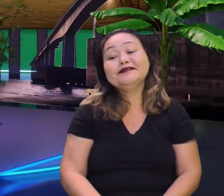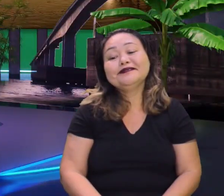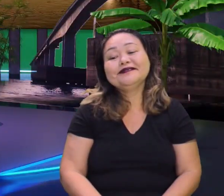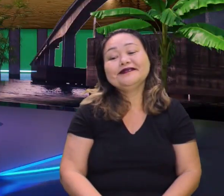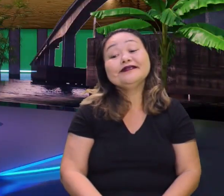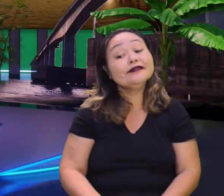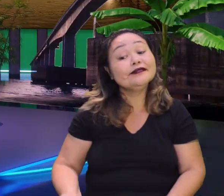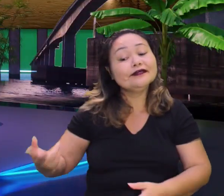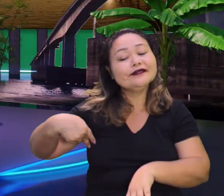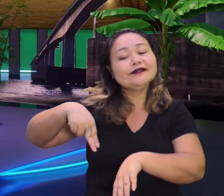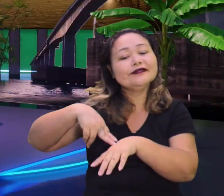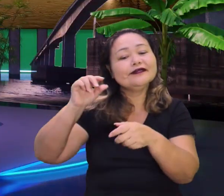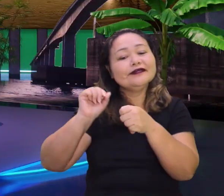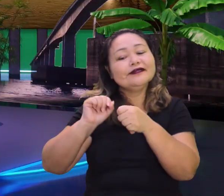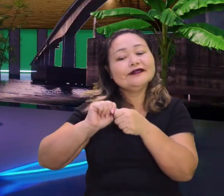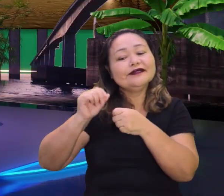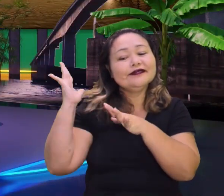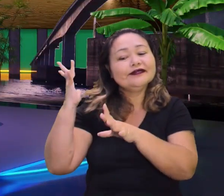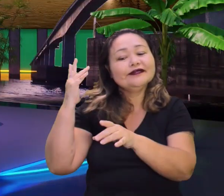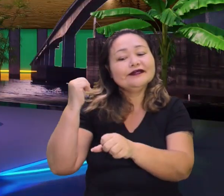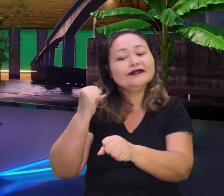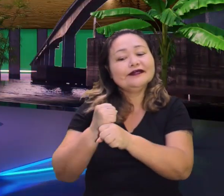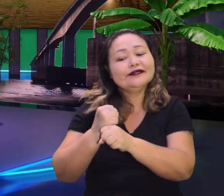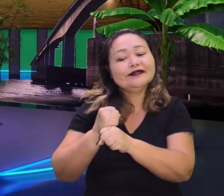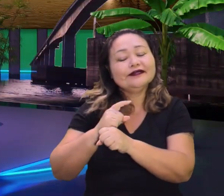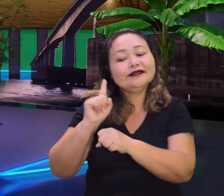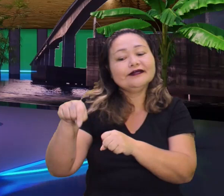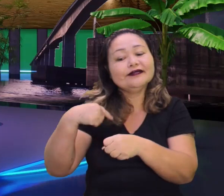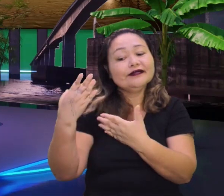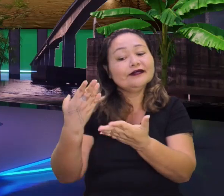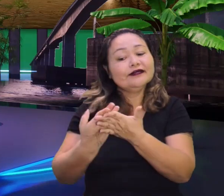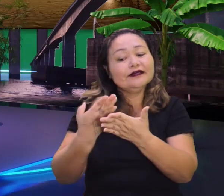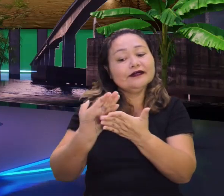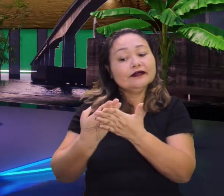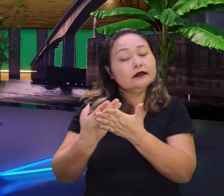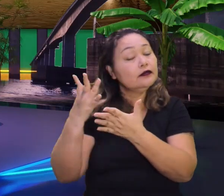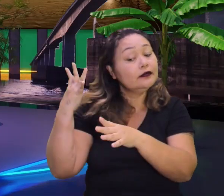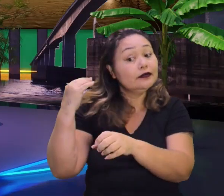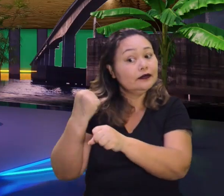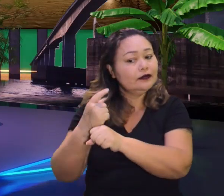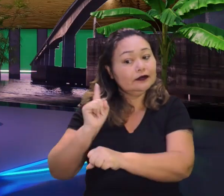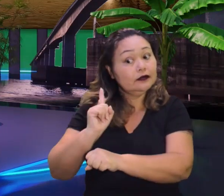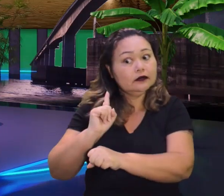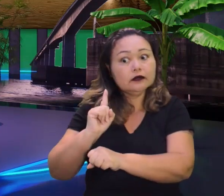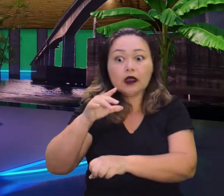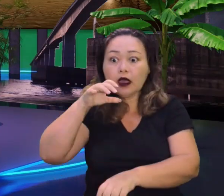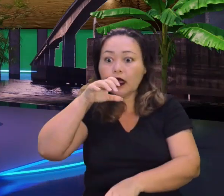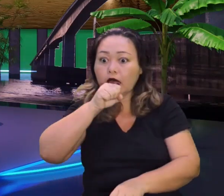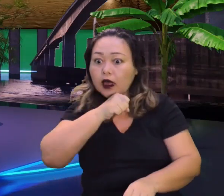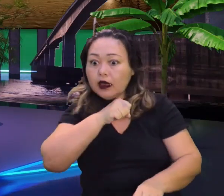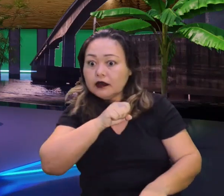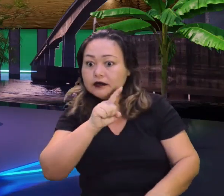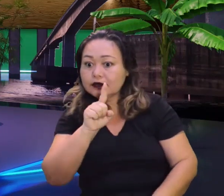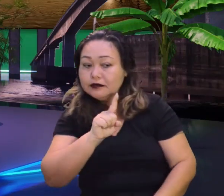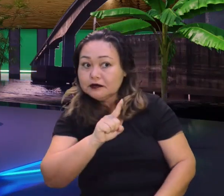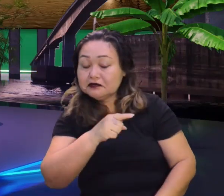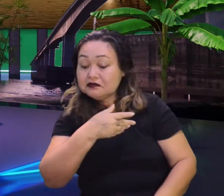E aí, galera, voltamos para fazer a revisão da nossa aula. Revisão não, a revisão passou tão